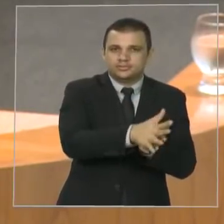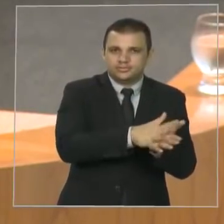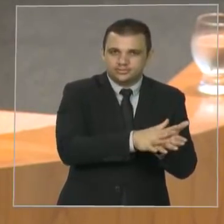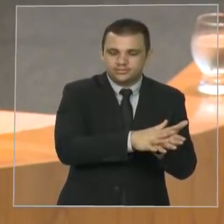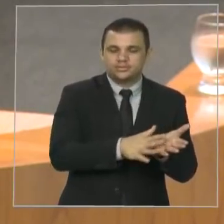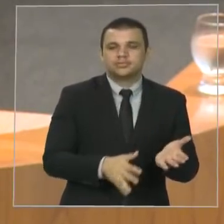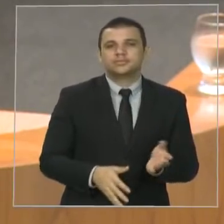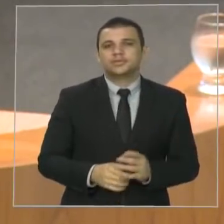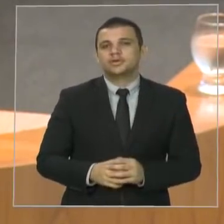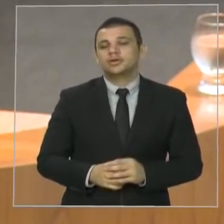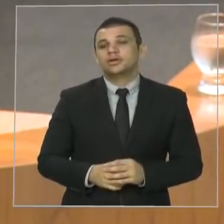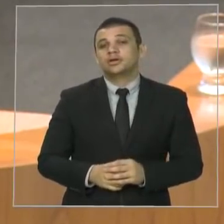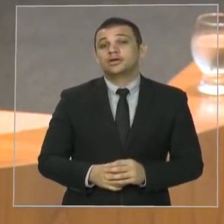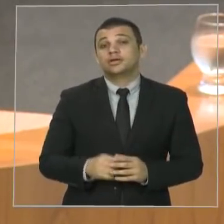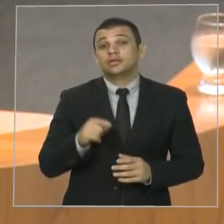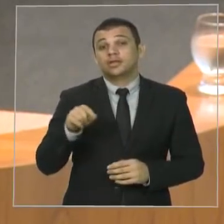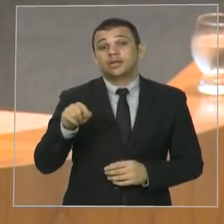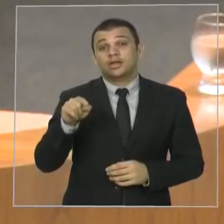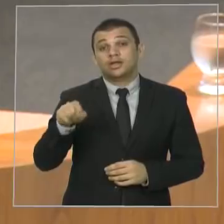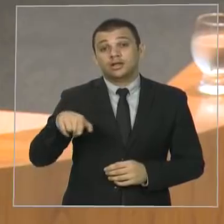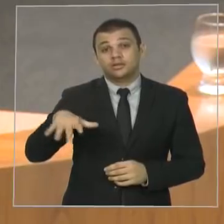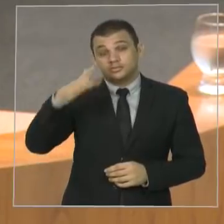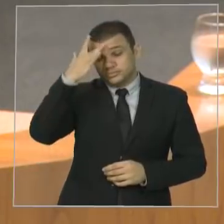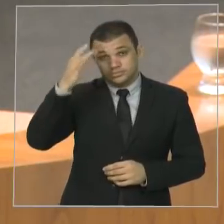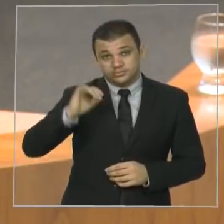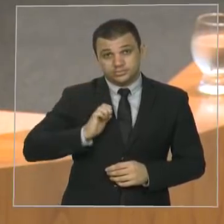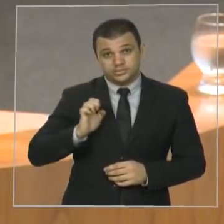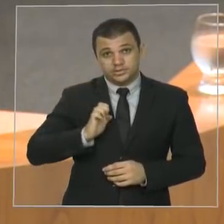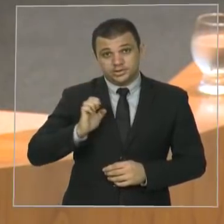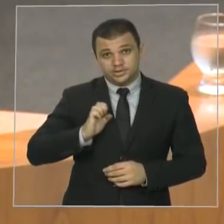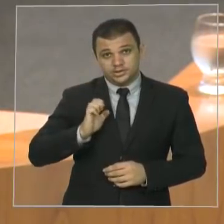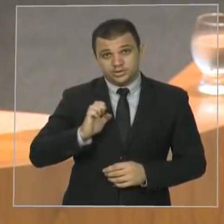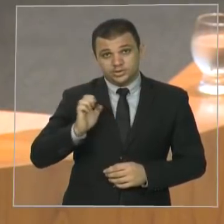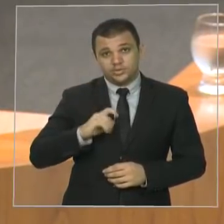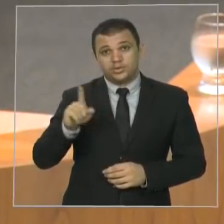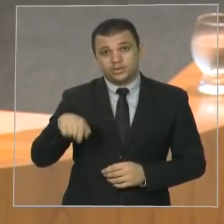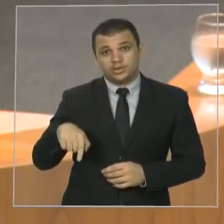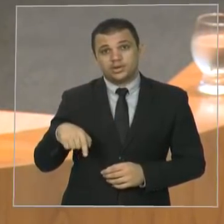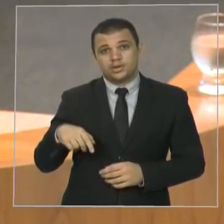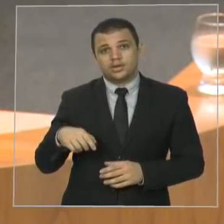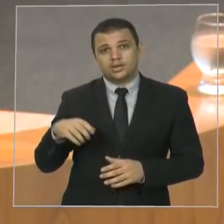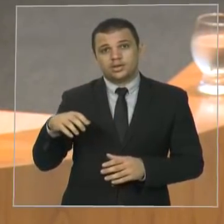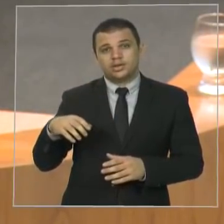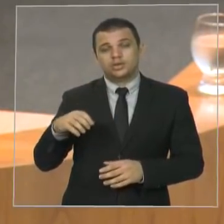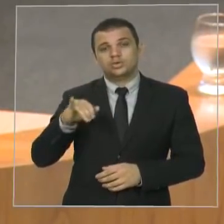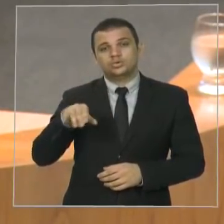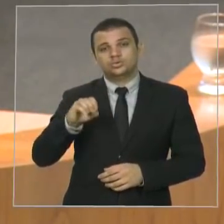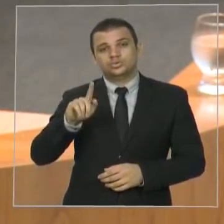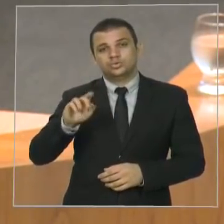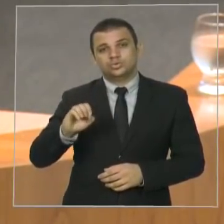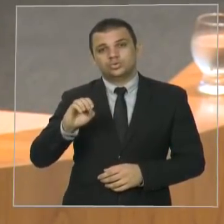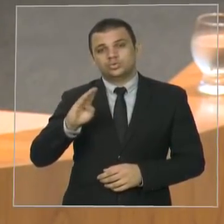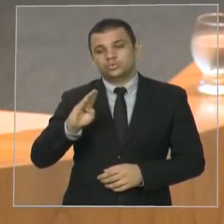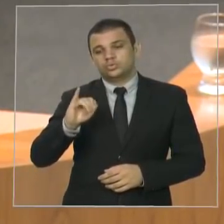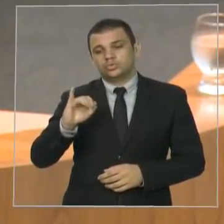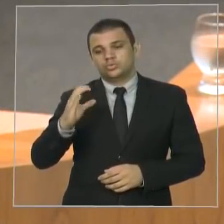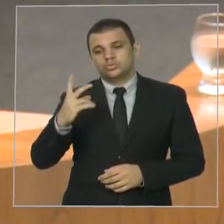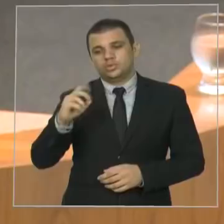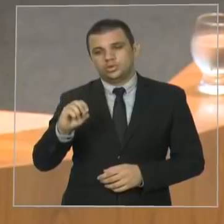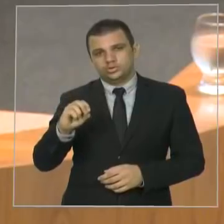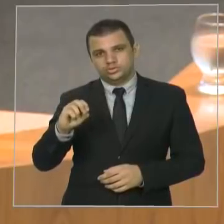apropriado para a proliferação da corrupção. Os bicheiros, com o seu poder financeiro,